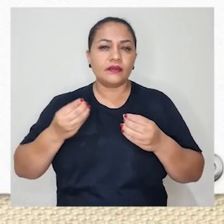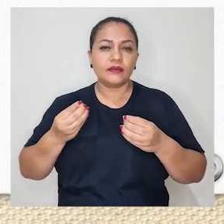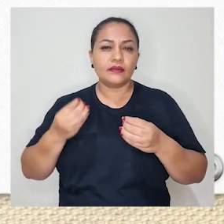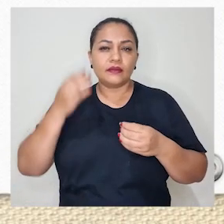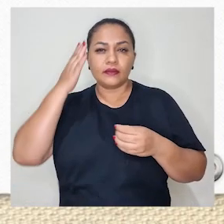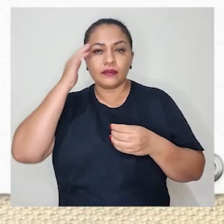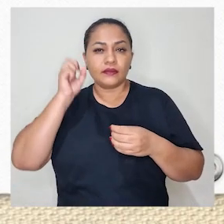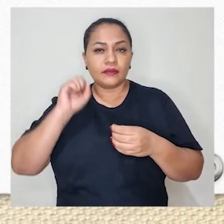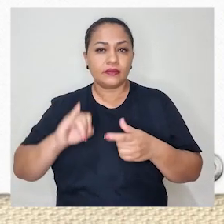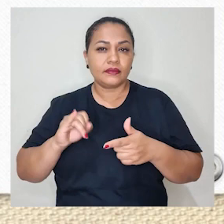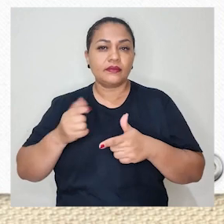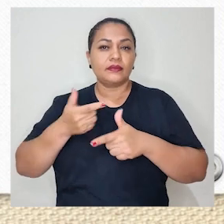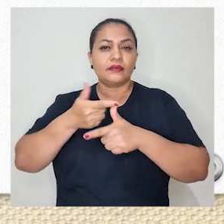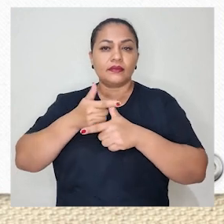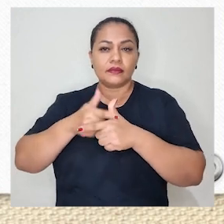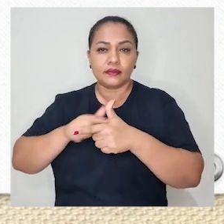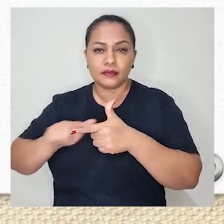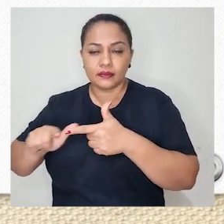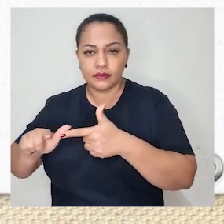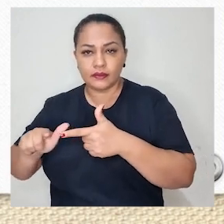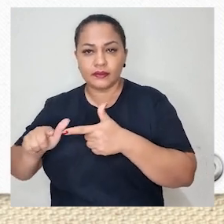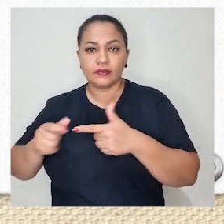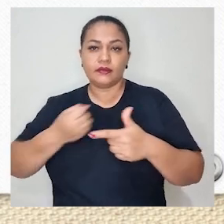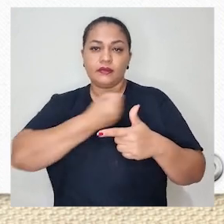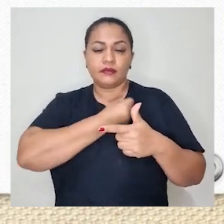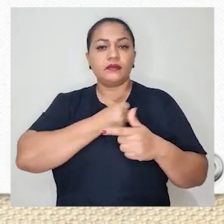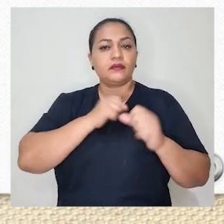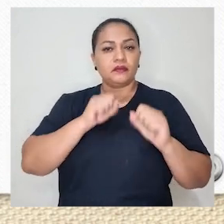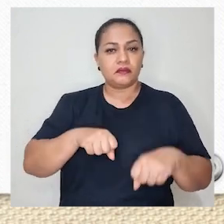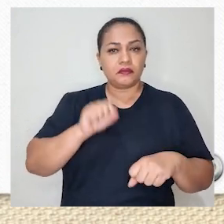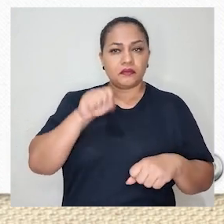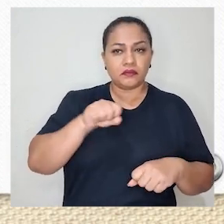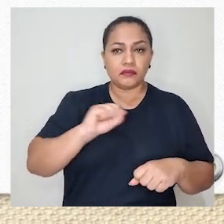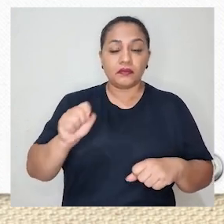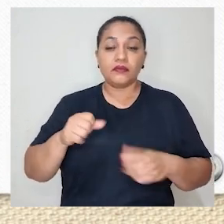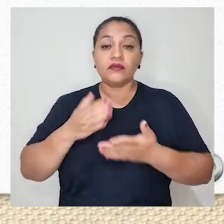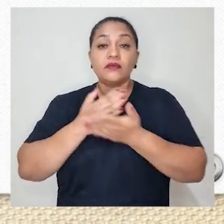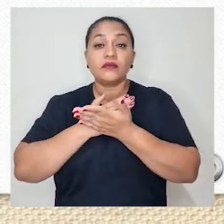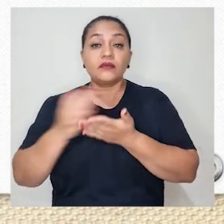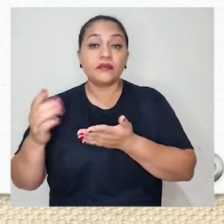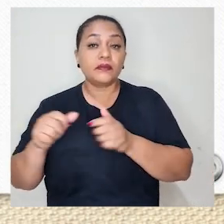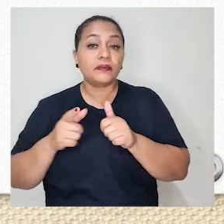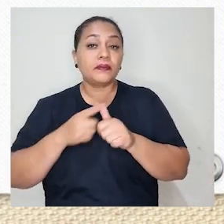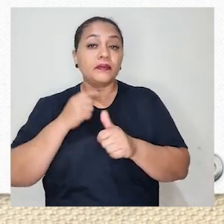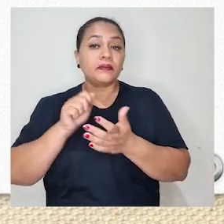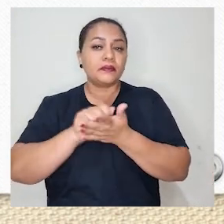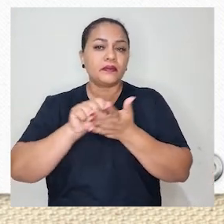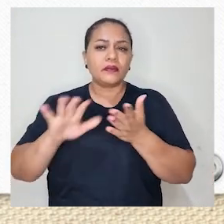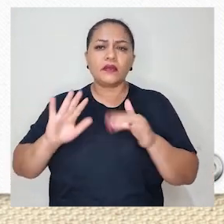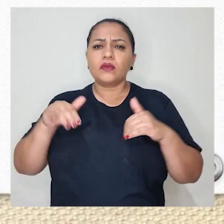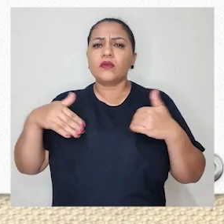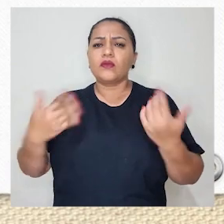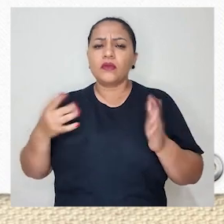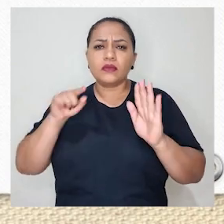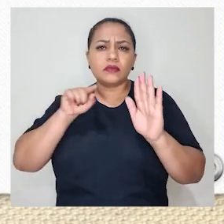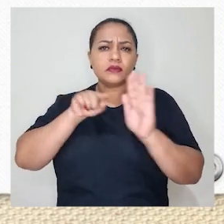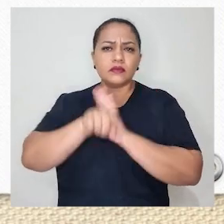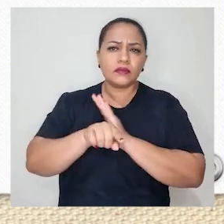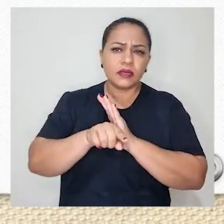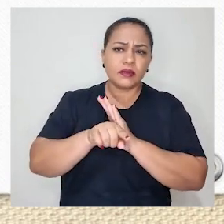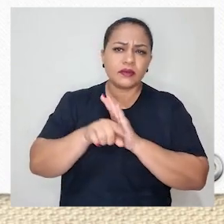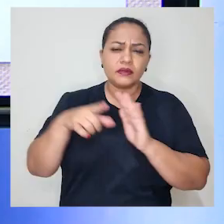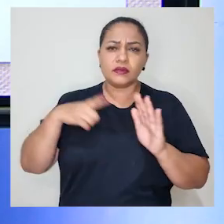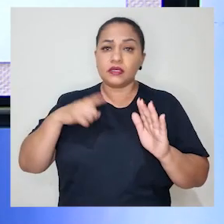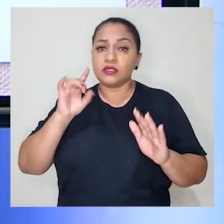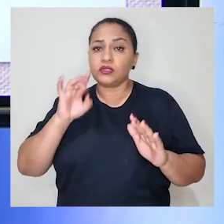Vamos começar com o primeiro exercício. Então, qual das alternativas a seguir contém apenas números divisíveis